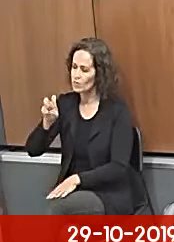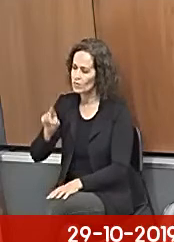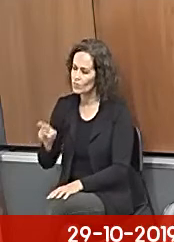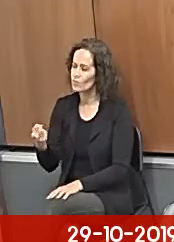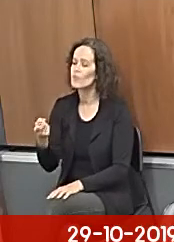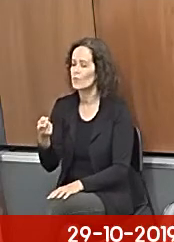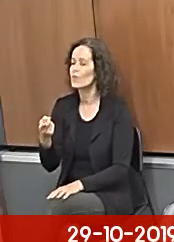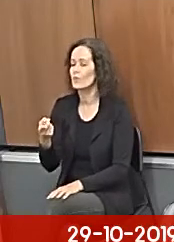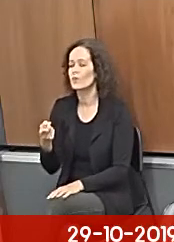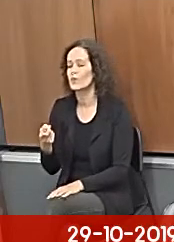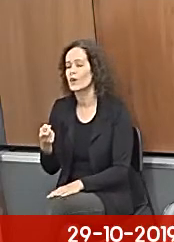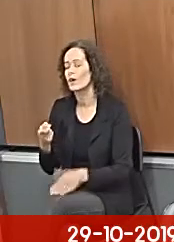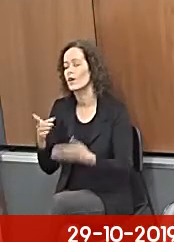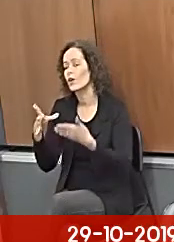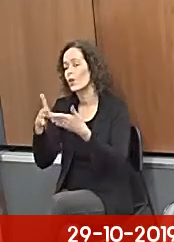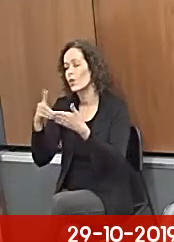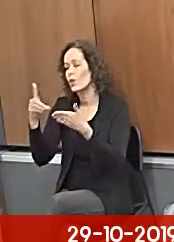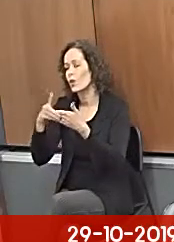mais hospedagem.